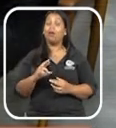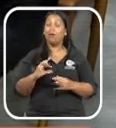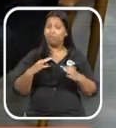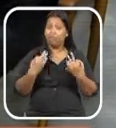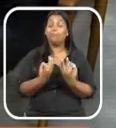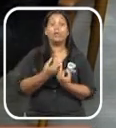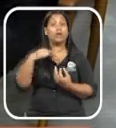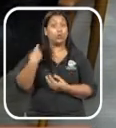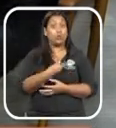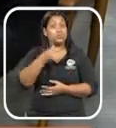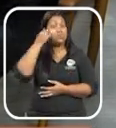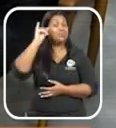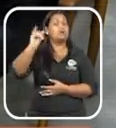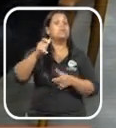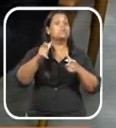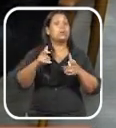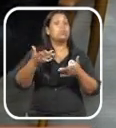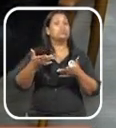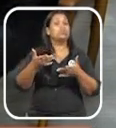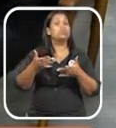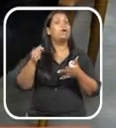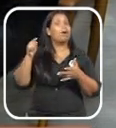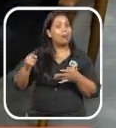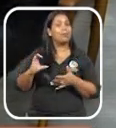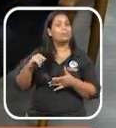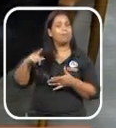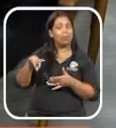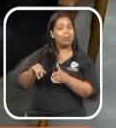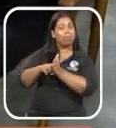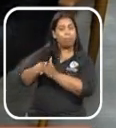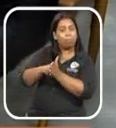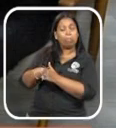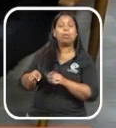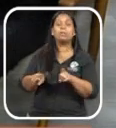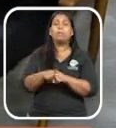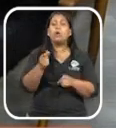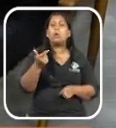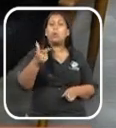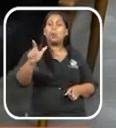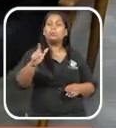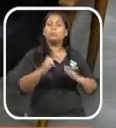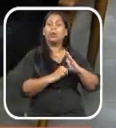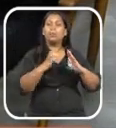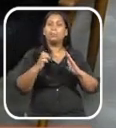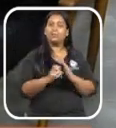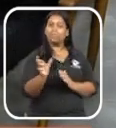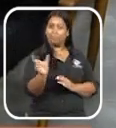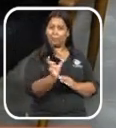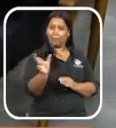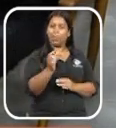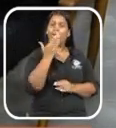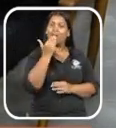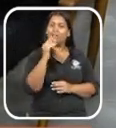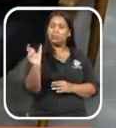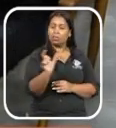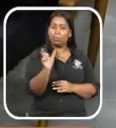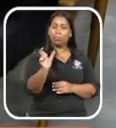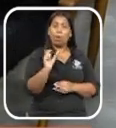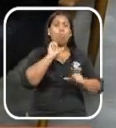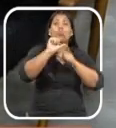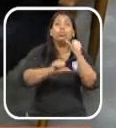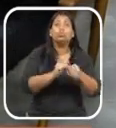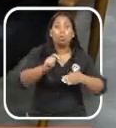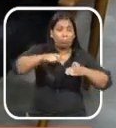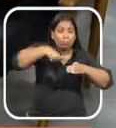o ticket, o Vale Refeição, que era R$17,50, né? Por marmitas, que sei lá onde ele... Que a gente tentou achar onde que ele estava fabricando, porque